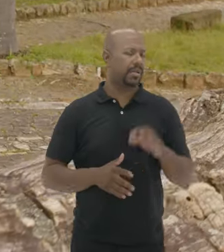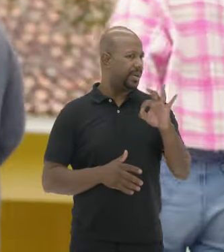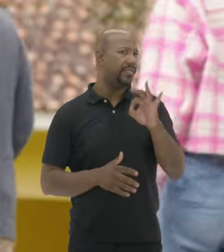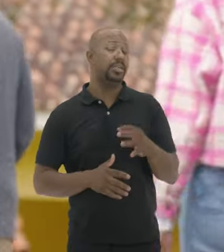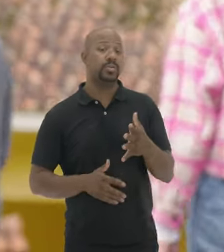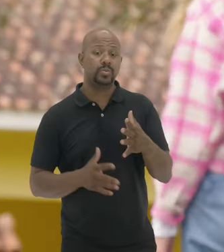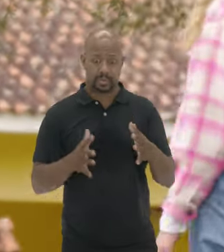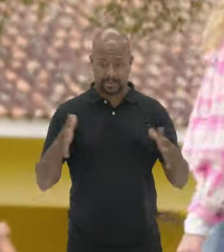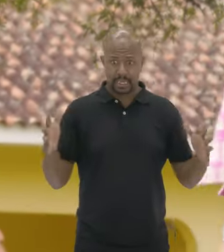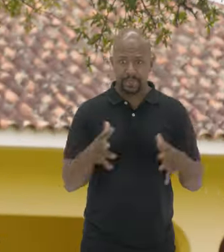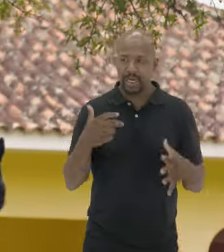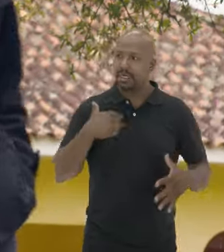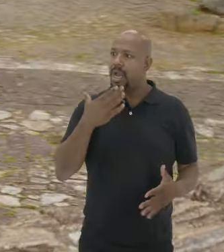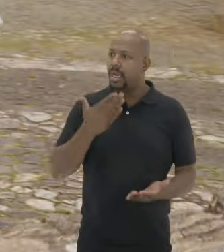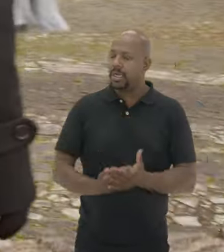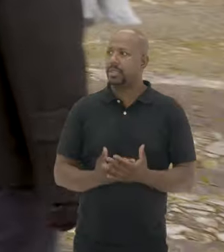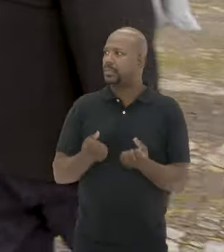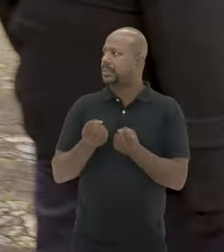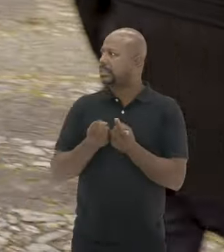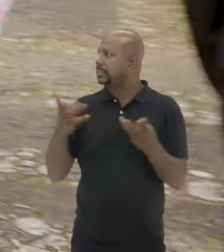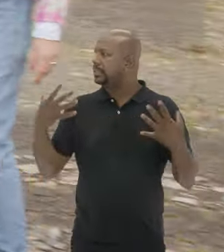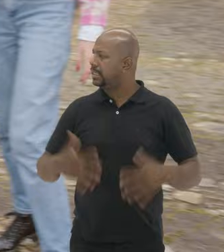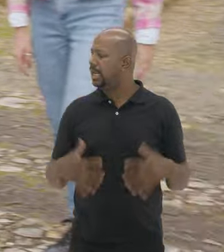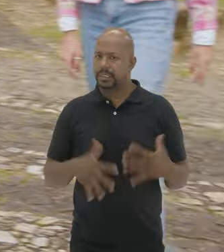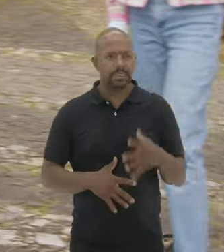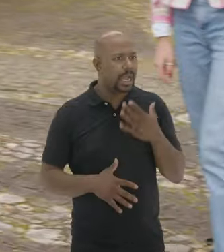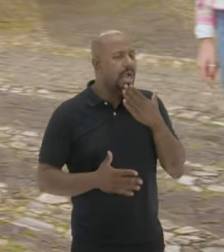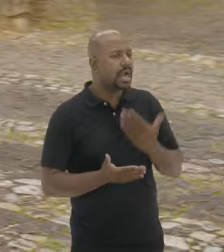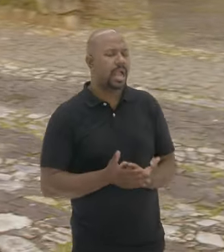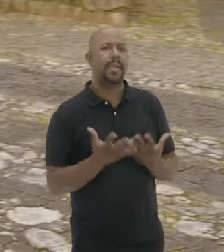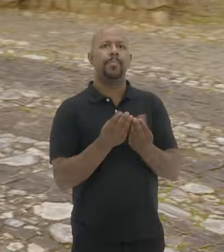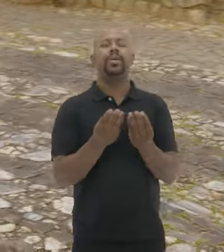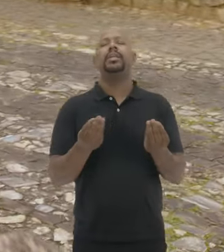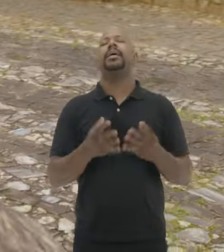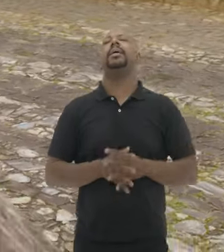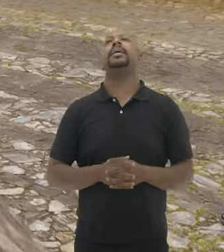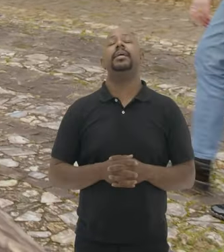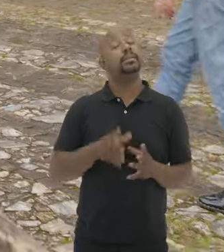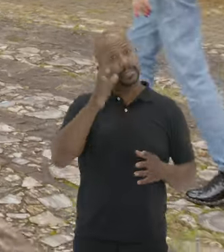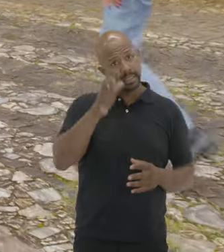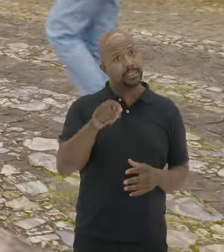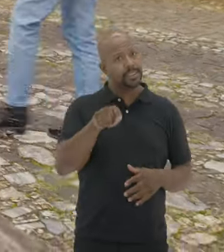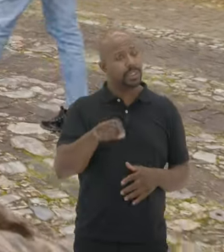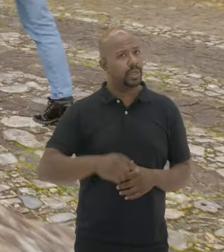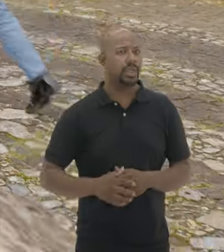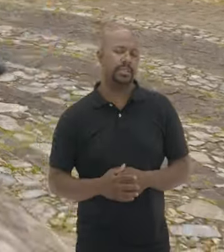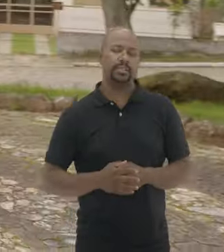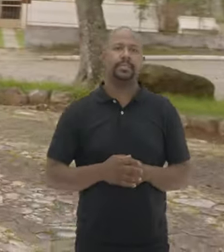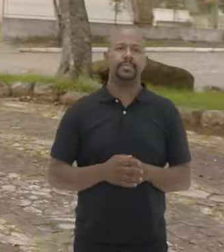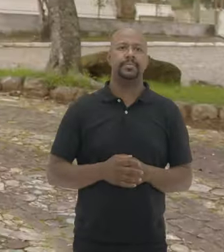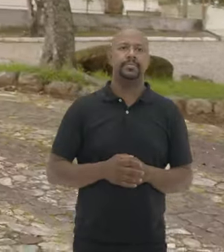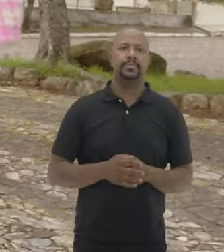não é o tamanho pressiona a quantidade impressiona é muita e é interessante aqui ó